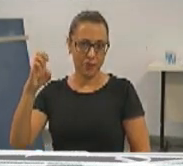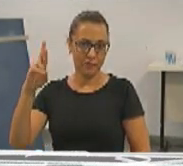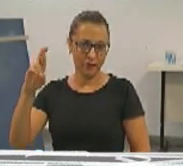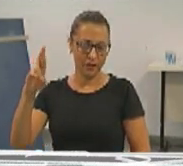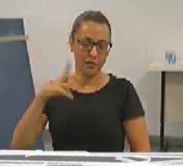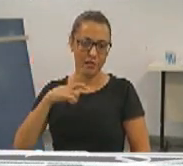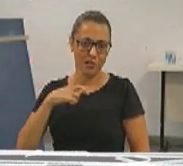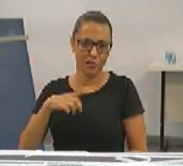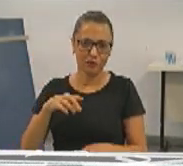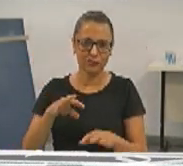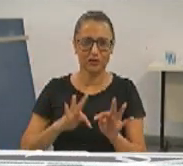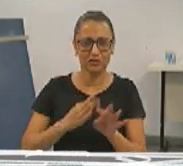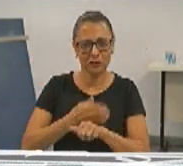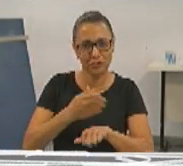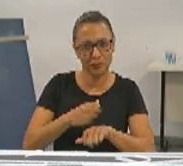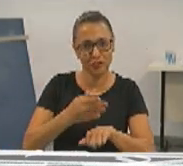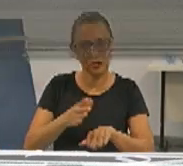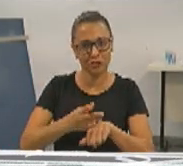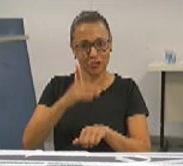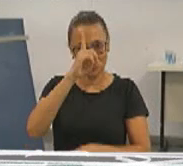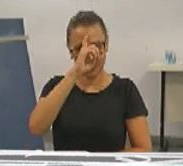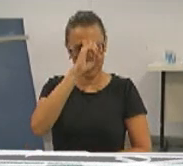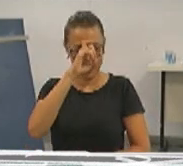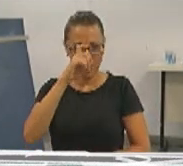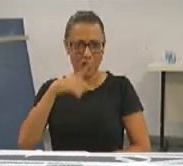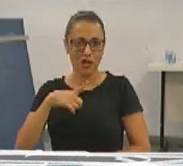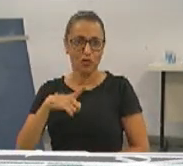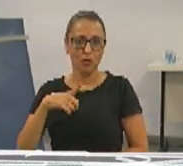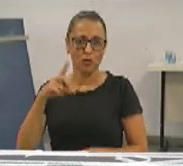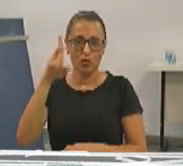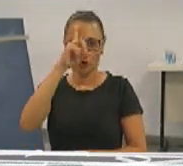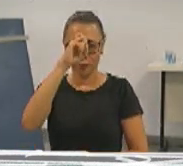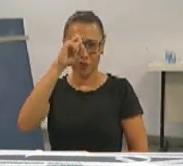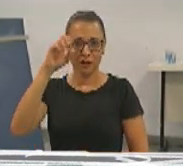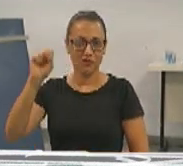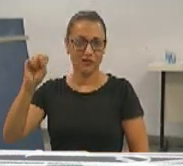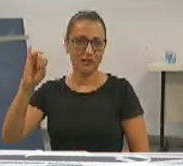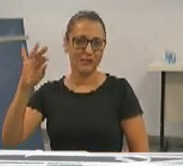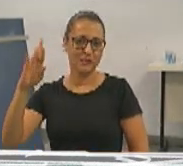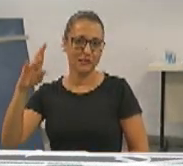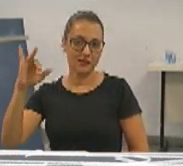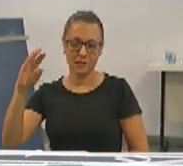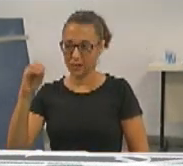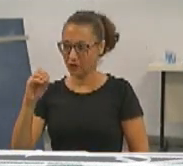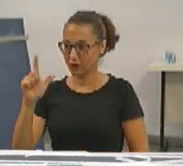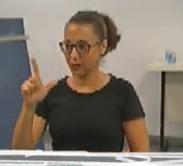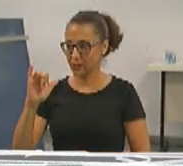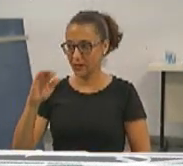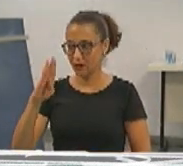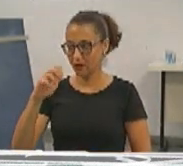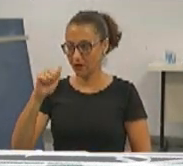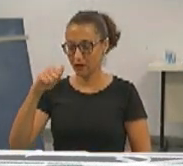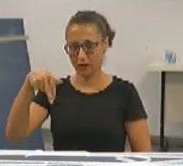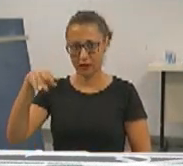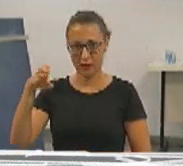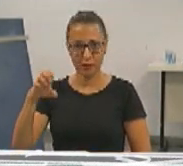treinamento de gestão hospitalar no Hospital Sírio-Libanês, que mudou completamente minha vida, minha visão de liderança. Posso dizer